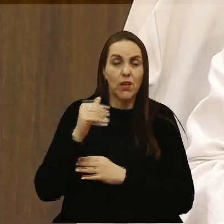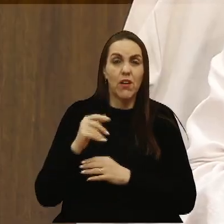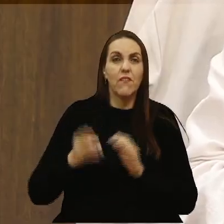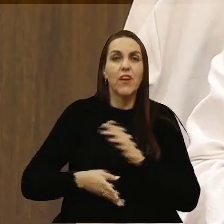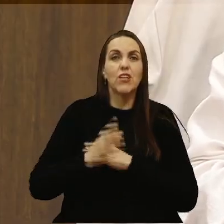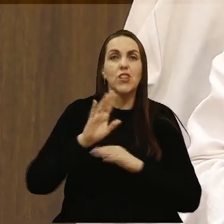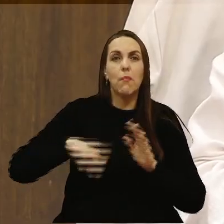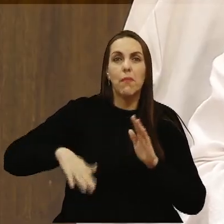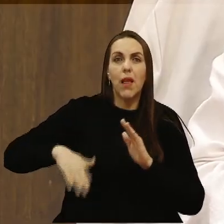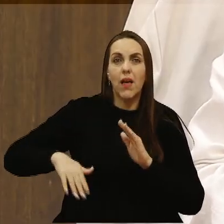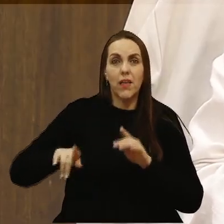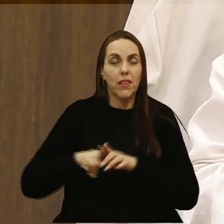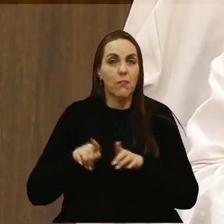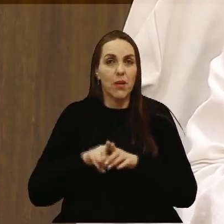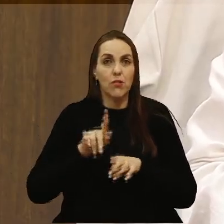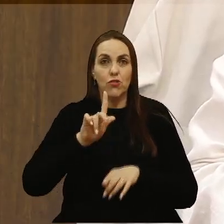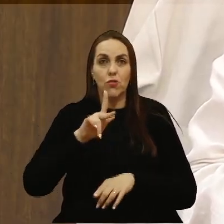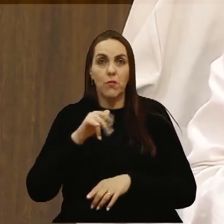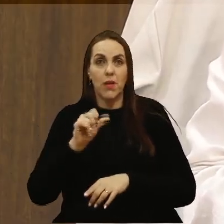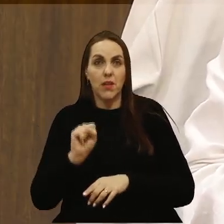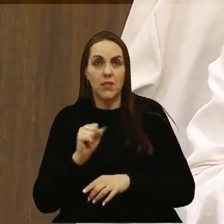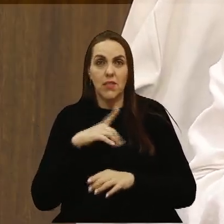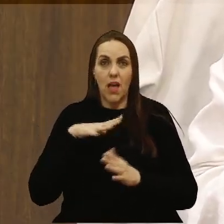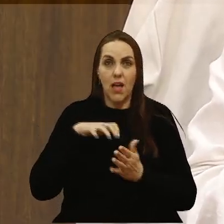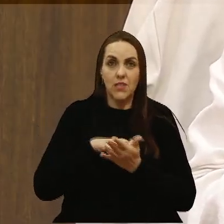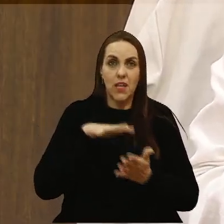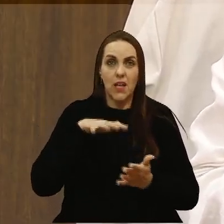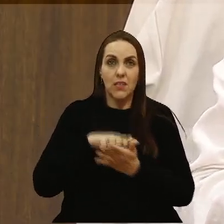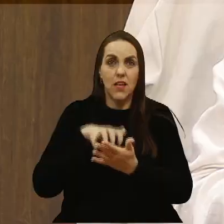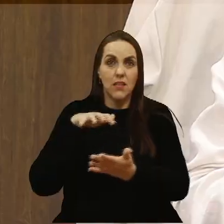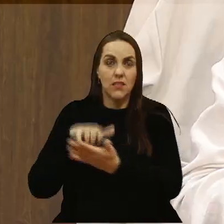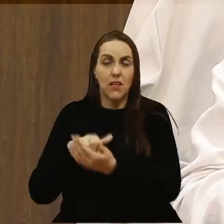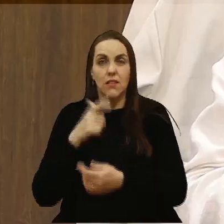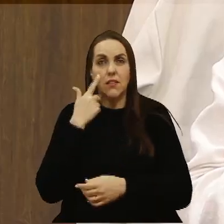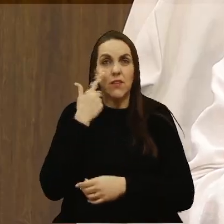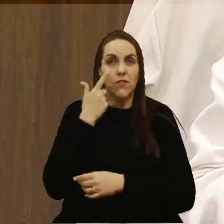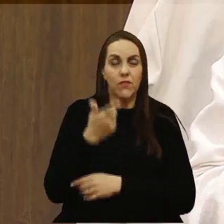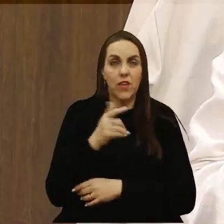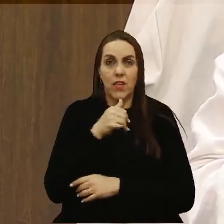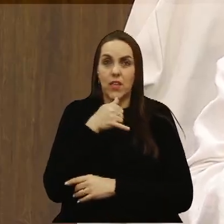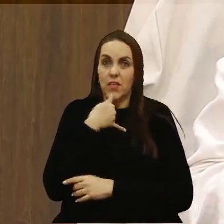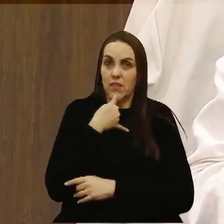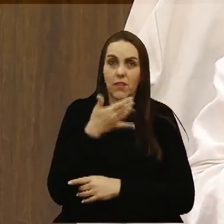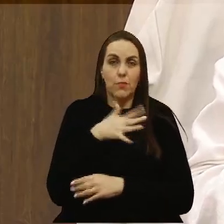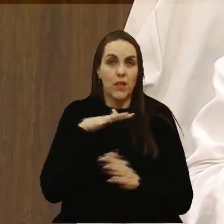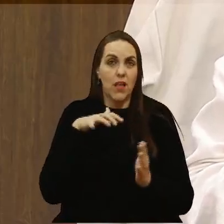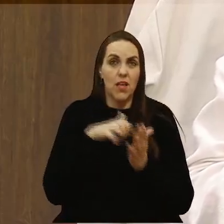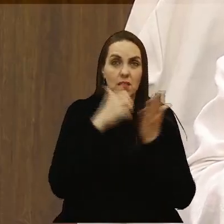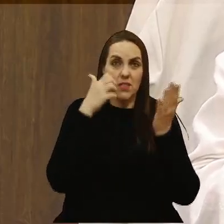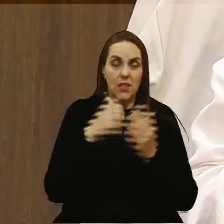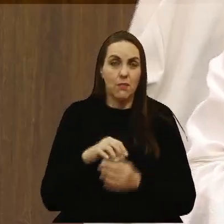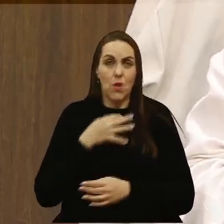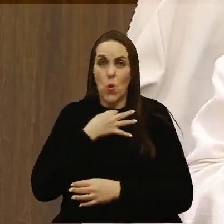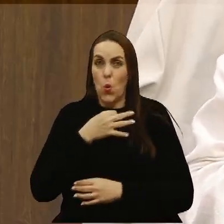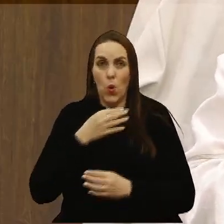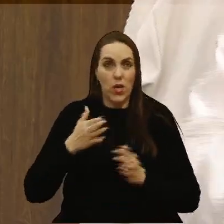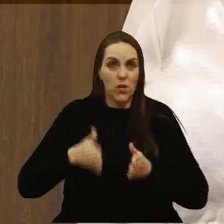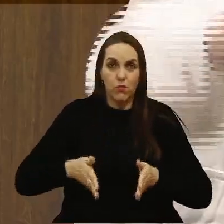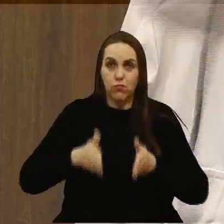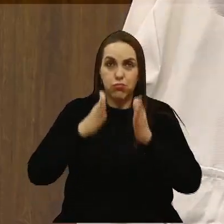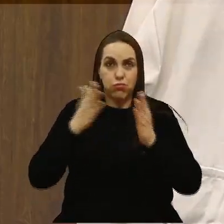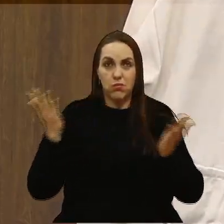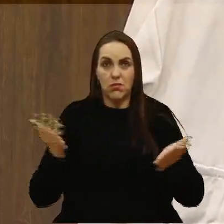praia, tem que botar no GPS para verificar se não tem acidente, porque toda vez tem alguém que, infelizmente, se acidenta em razão das péssimas condições da via. Obrigado,